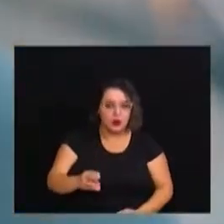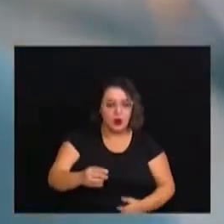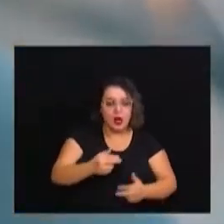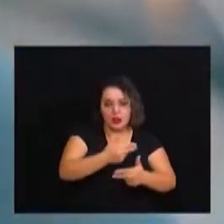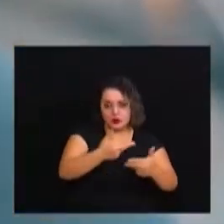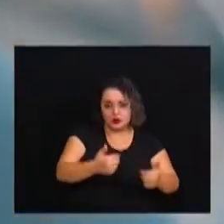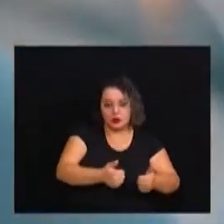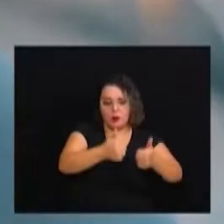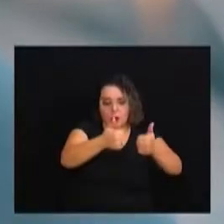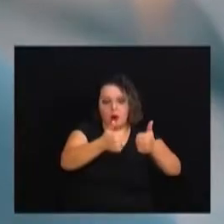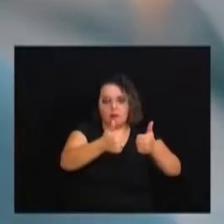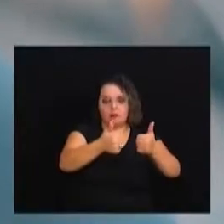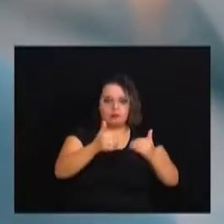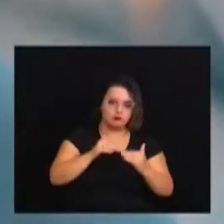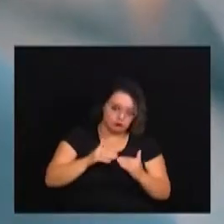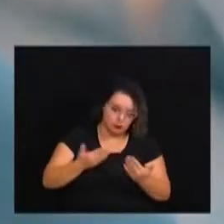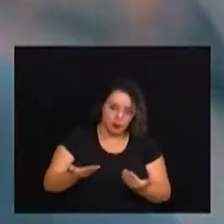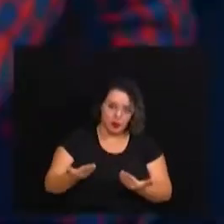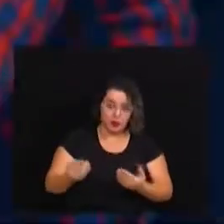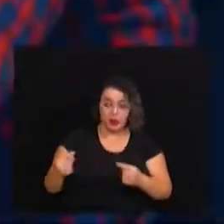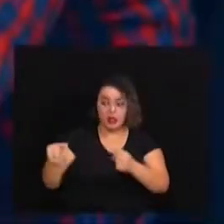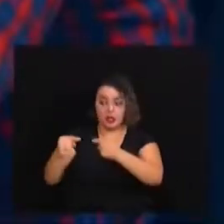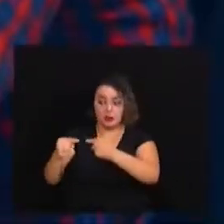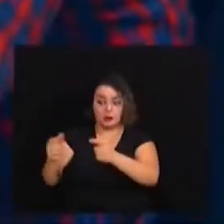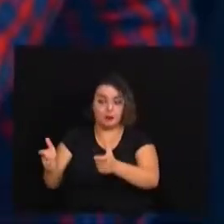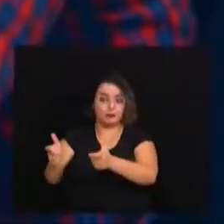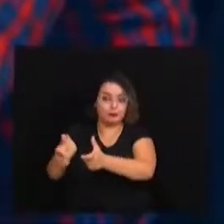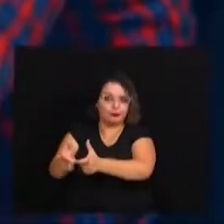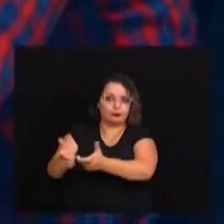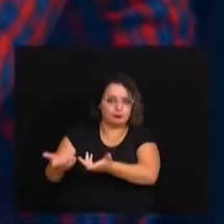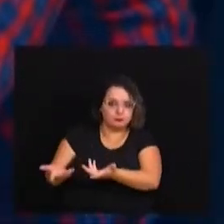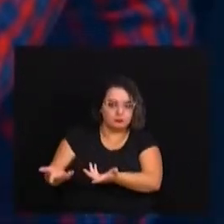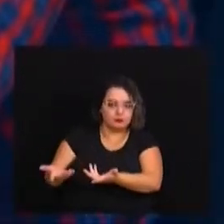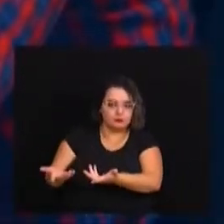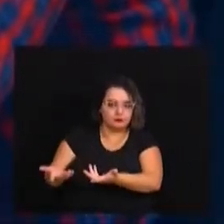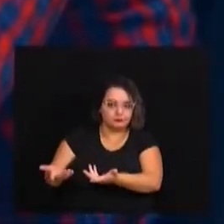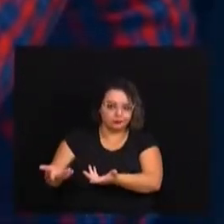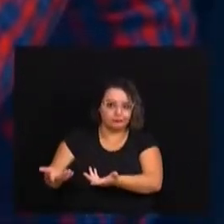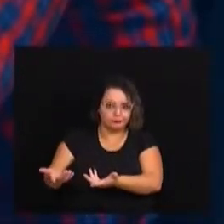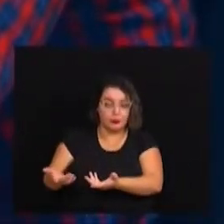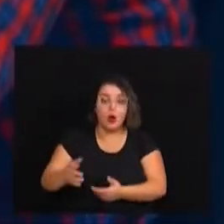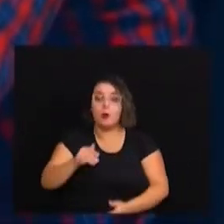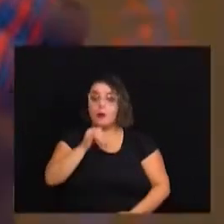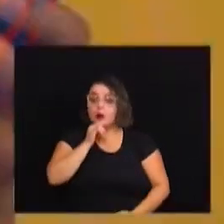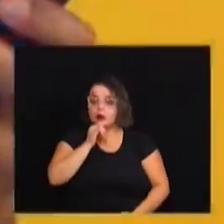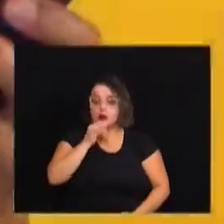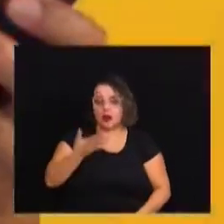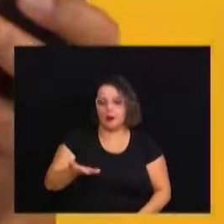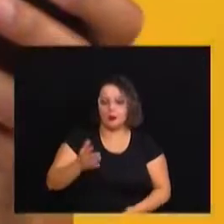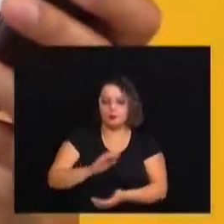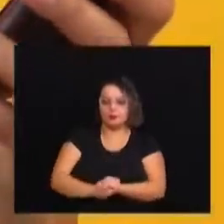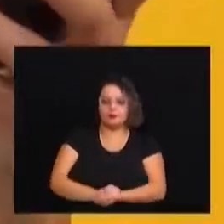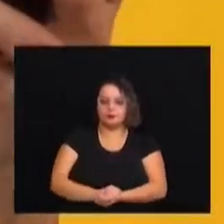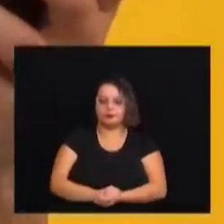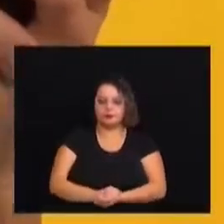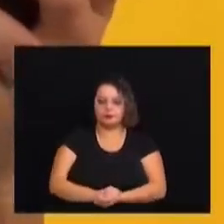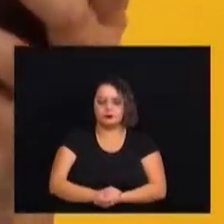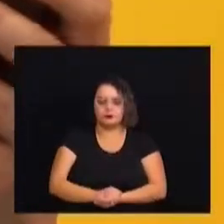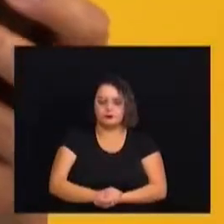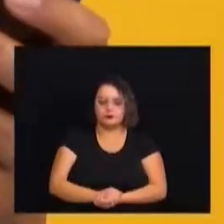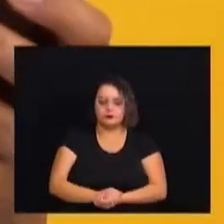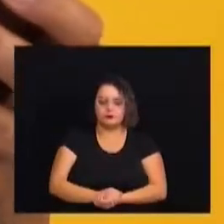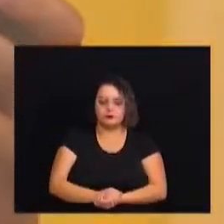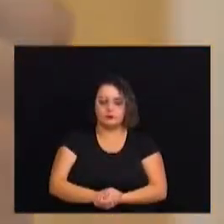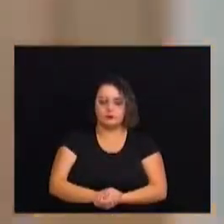pontos positivos ao nosso favor e minimizar os pontos negativos. Por exemplo, vamos pegar